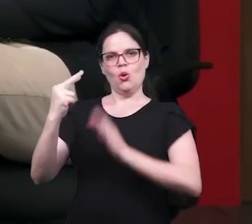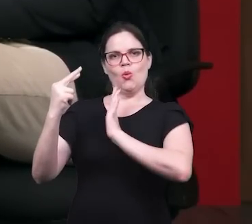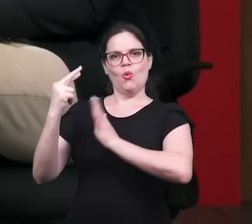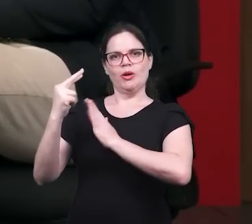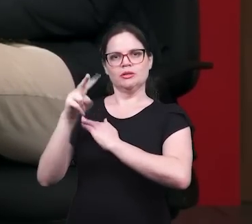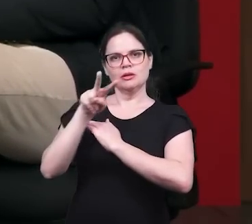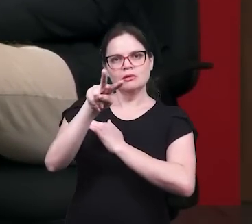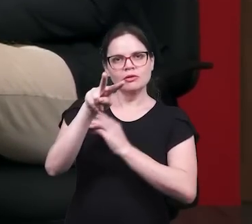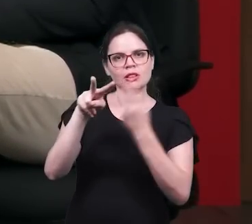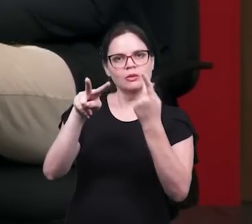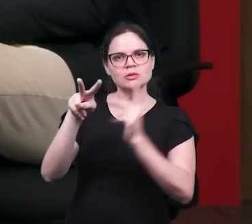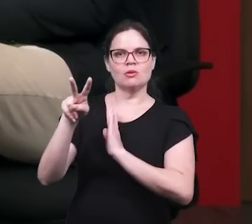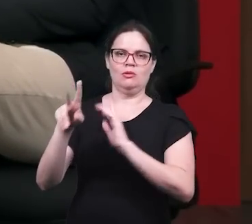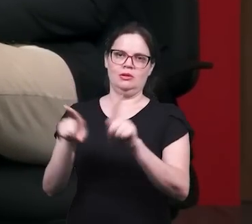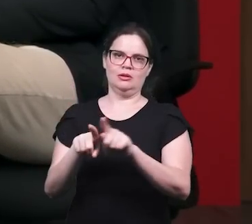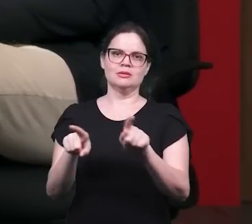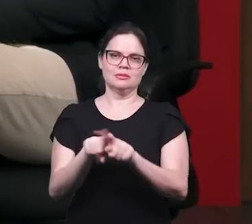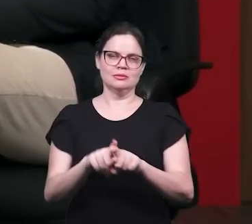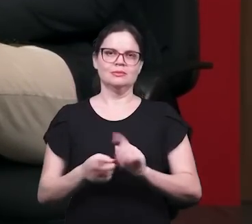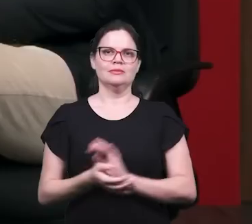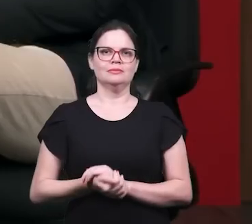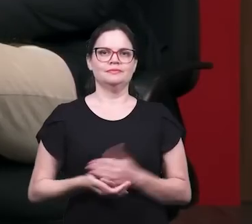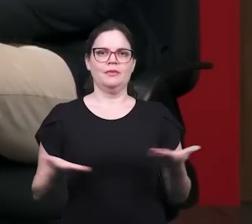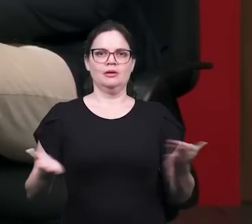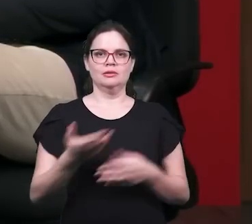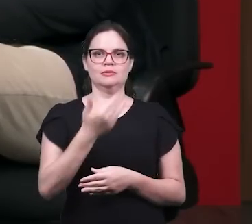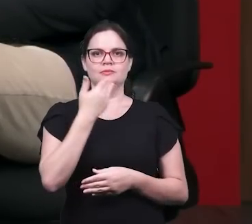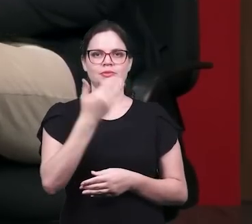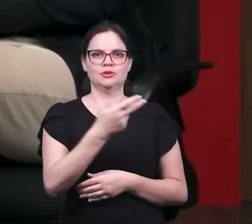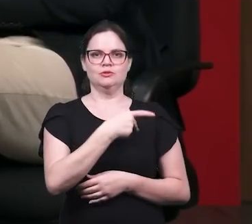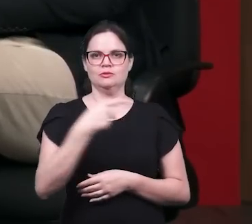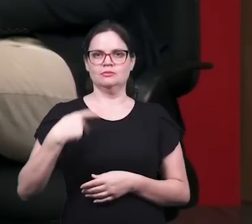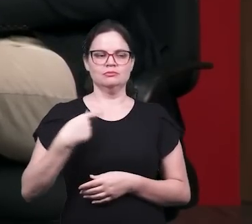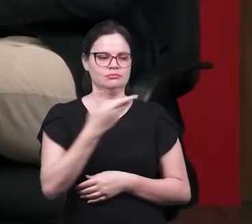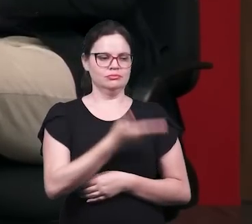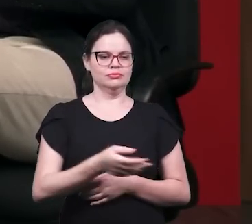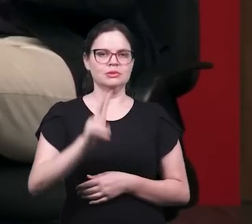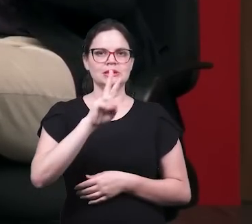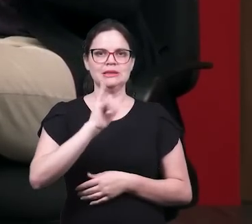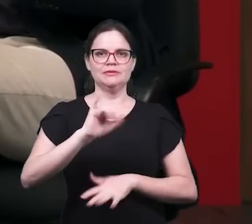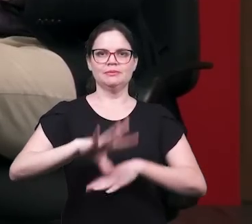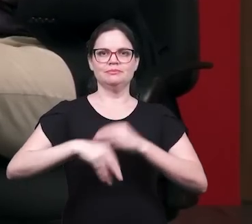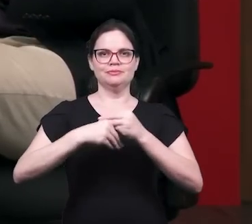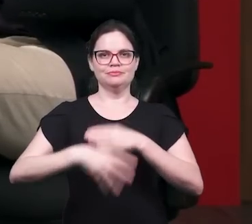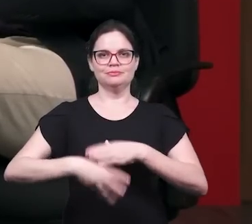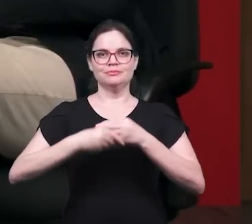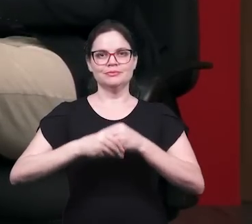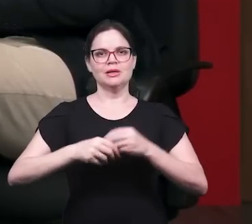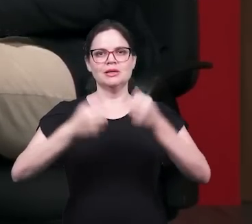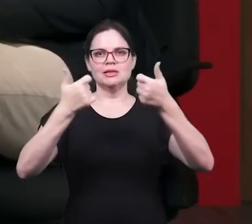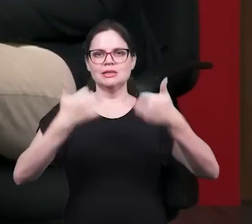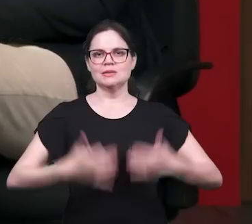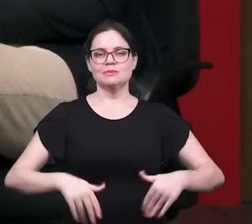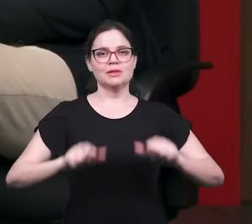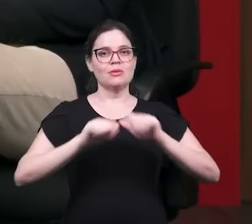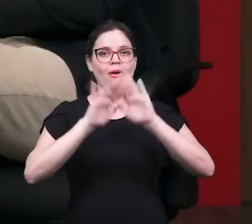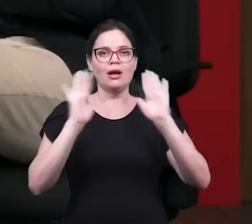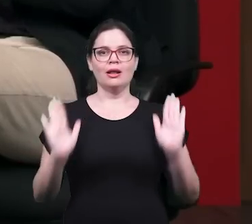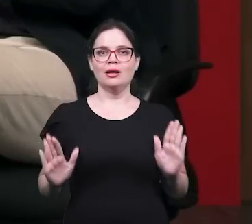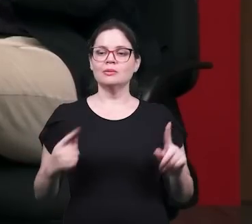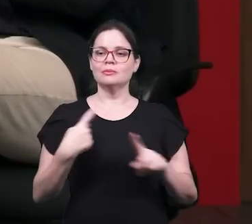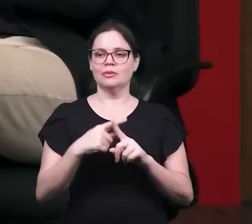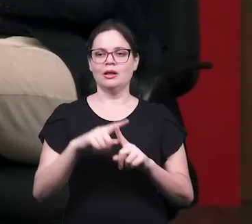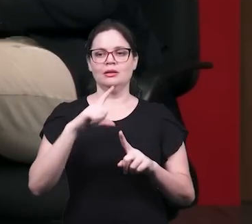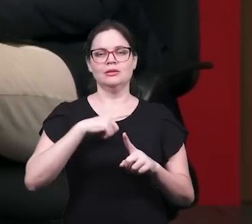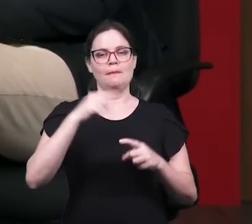da sua igreja fiel. Então eu vou passar aqui a palavra para os pastores que ainda vão trazer mais esclarecimentos, porque